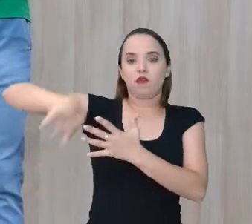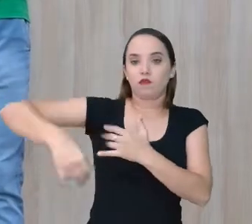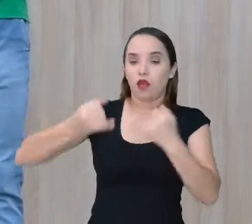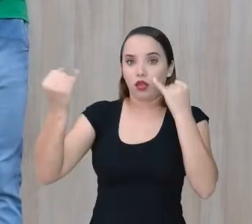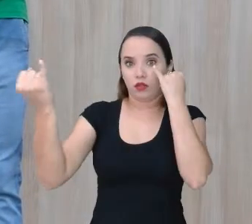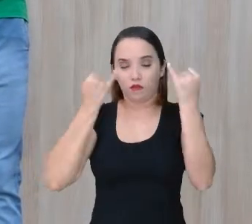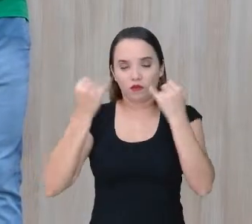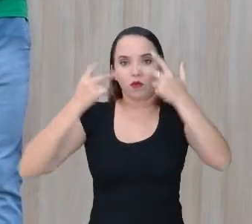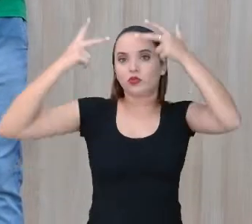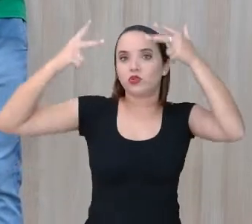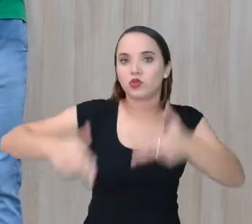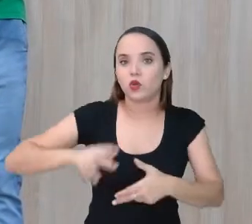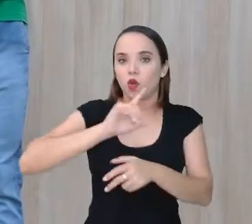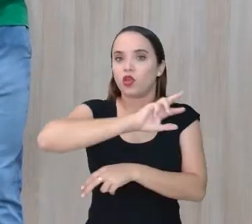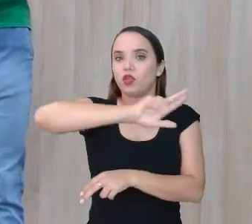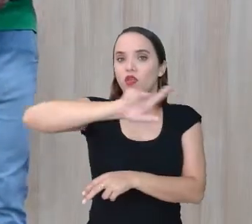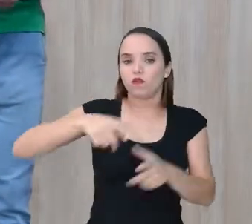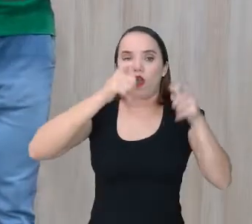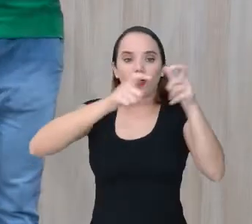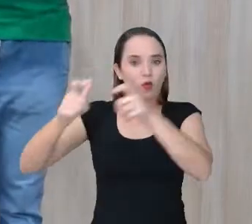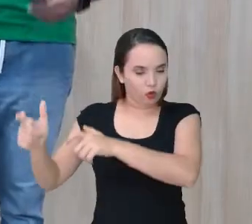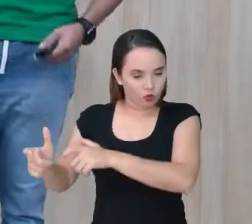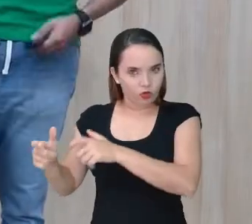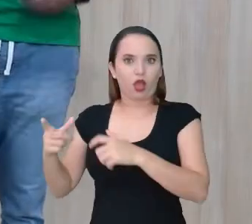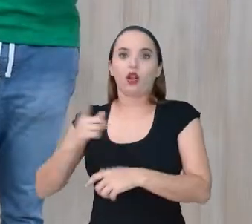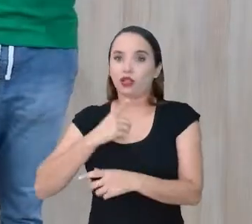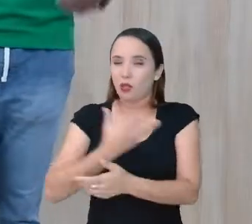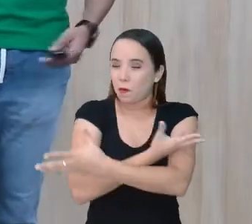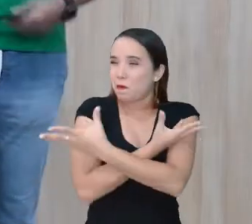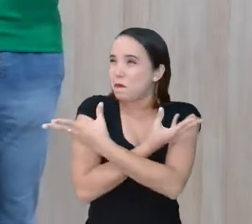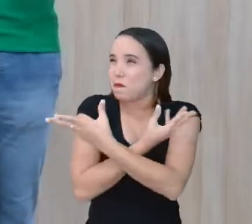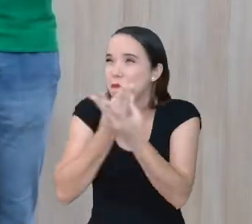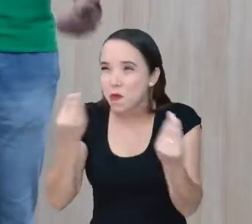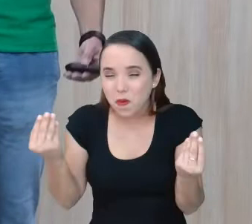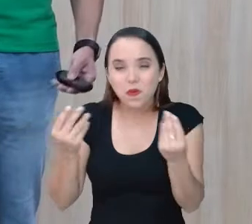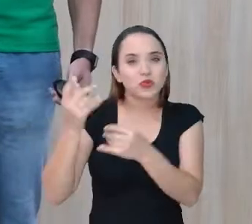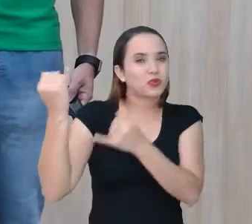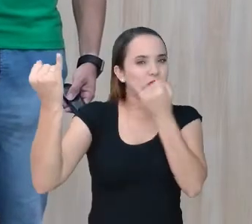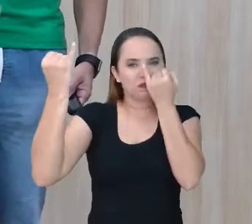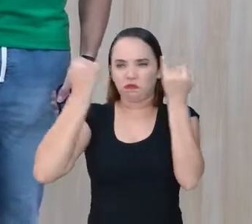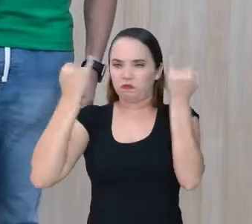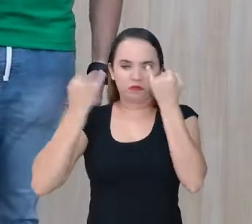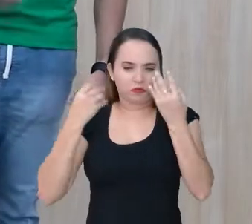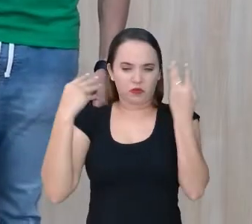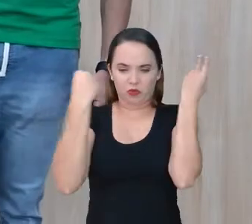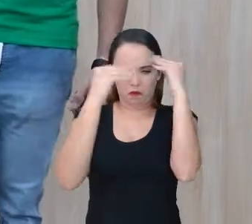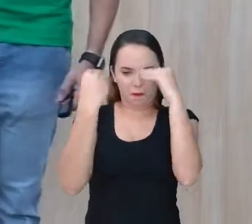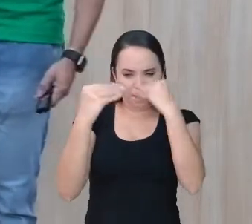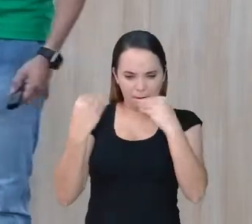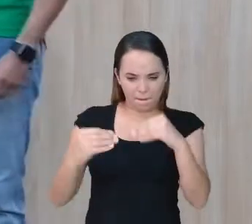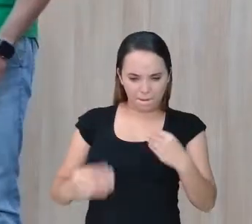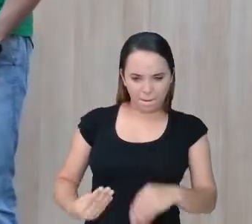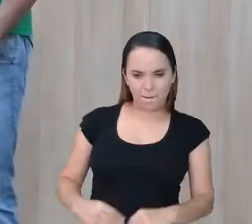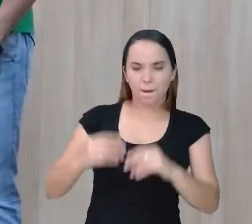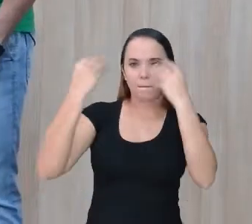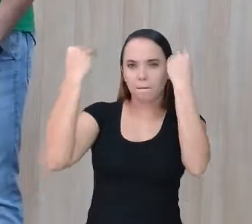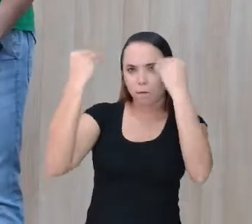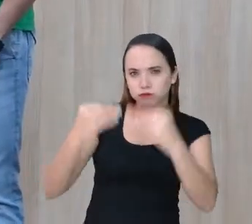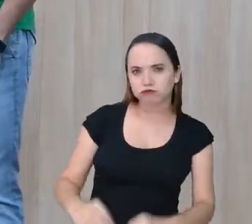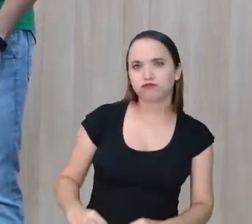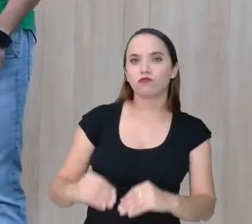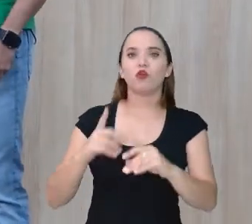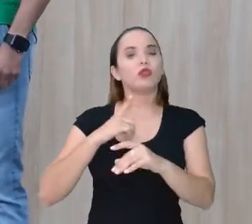de informações que são colocadas lá são milhares e milhões de informações e, claro, né, tem